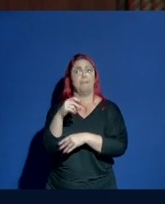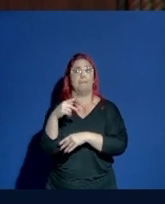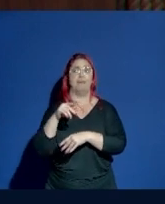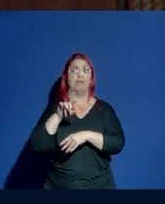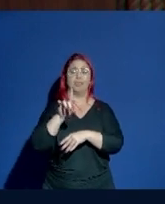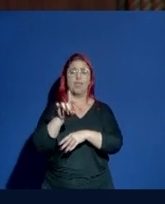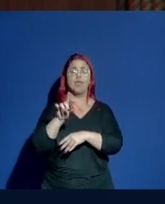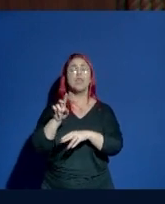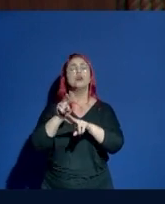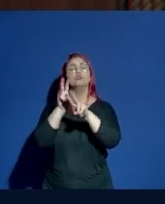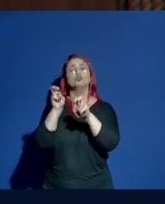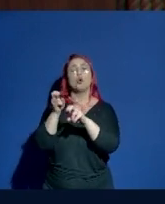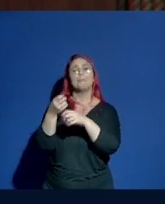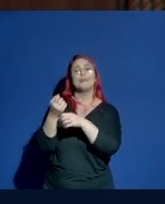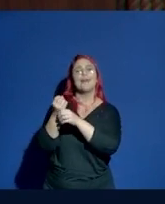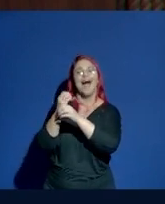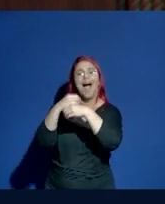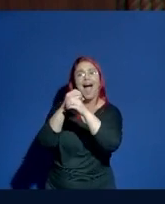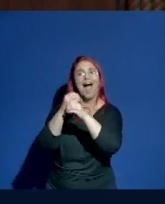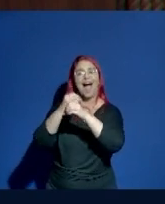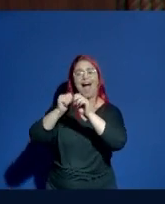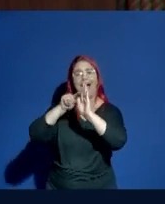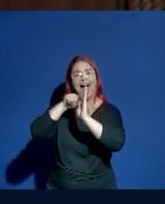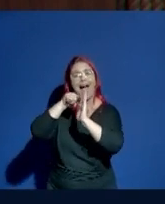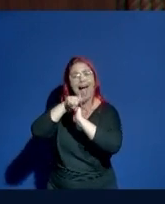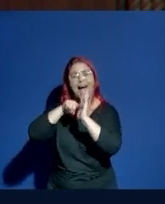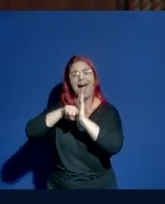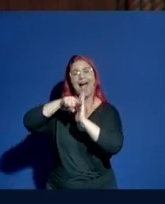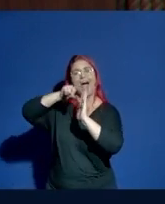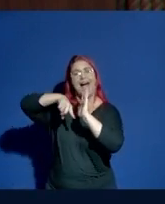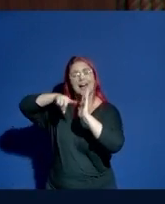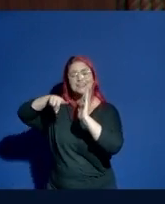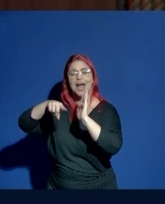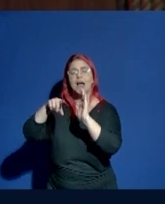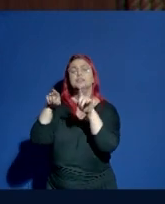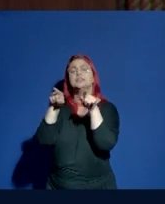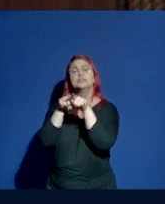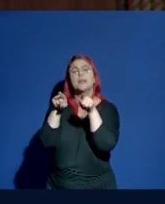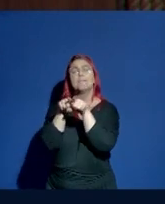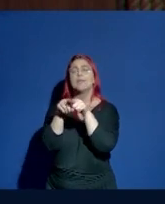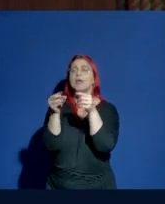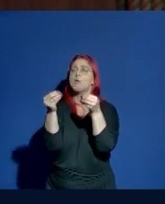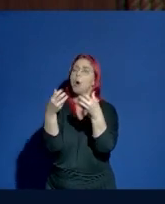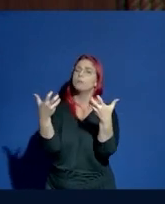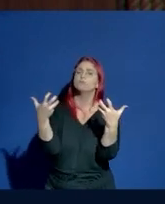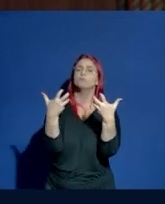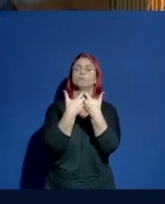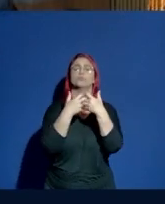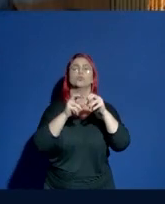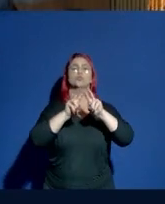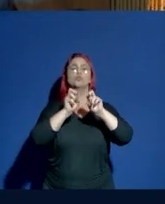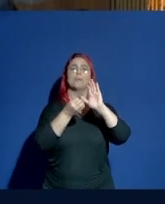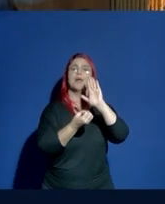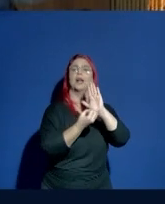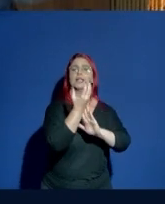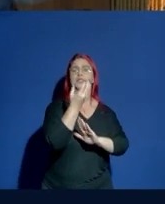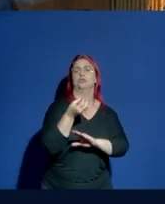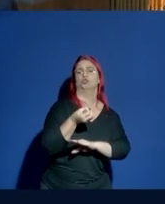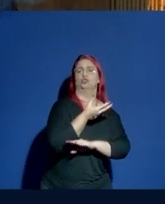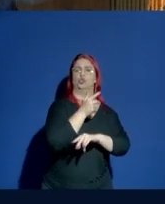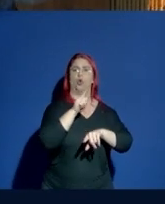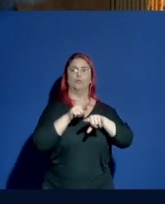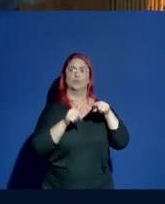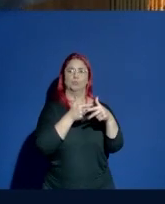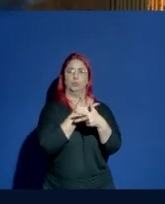desses micro-organismos e como que isso se encaixa na estratégia de desenvolvimento de produtos?